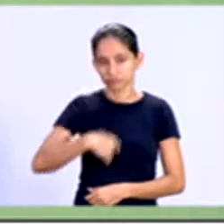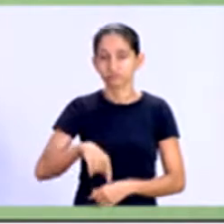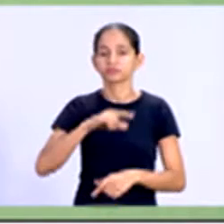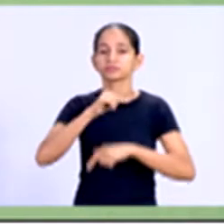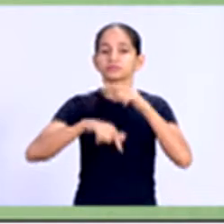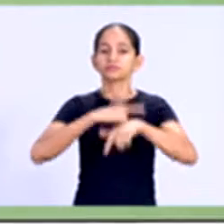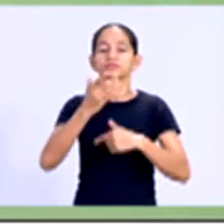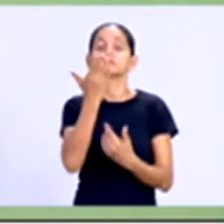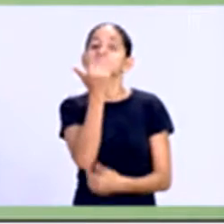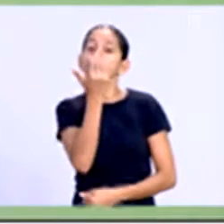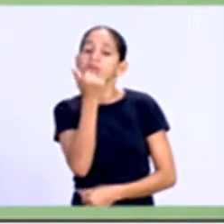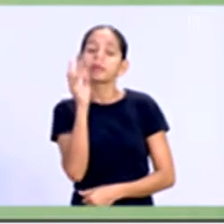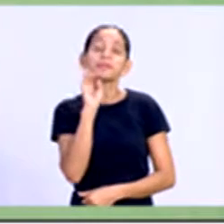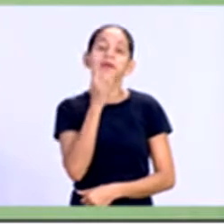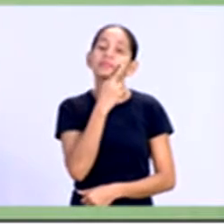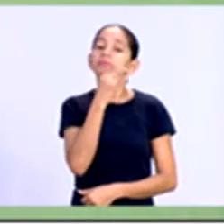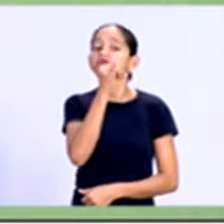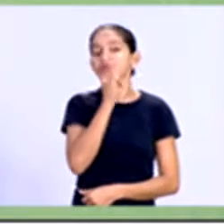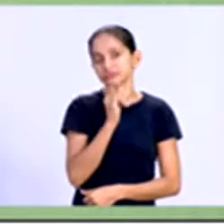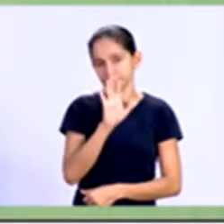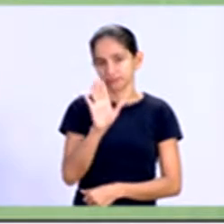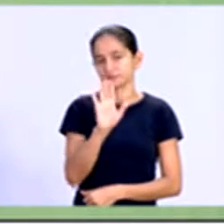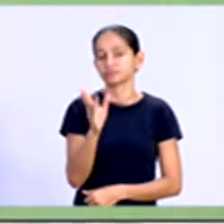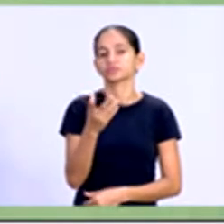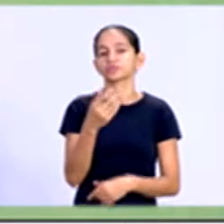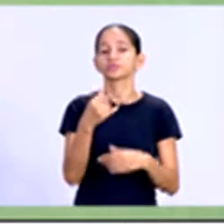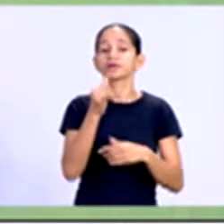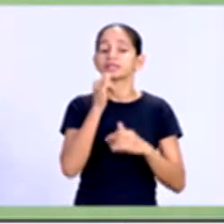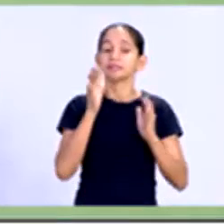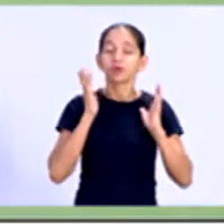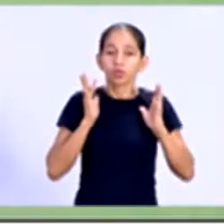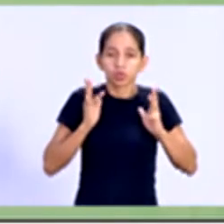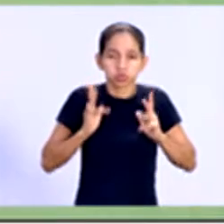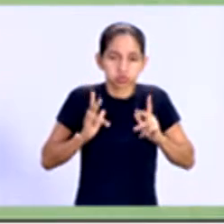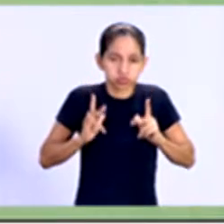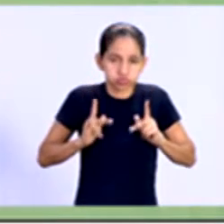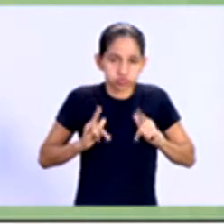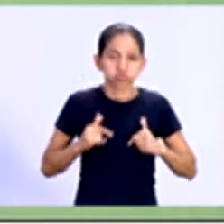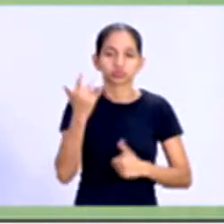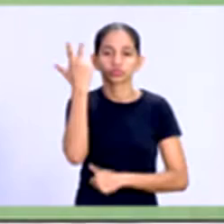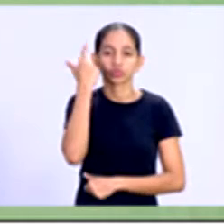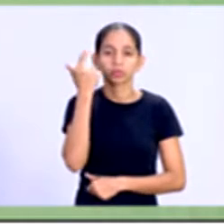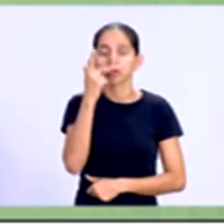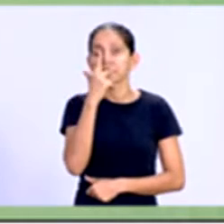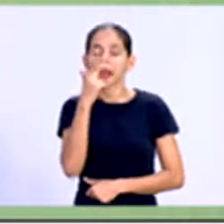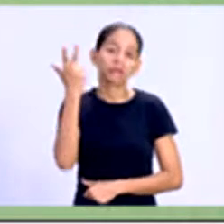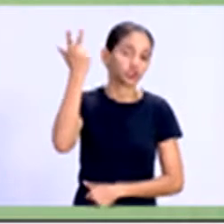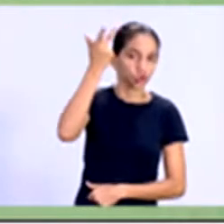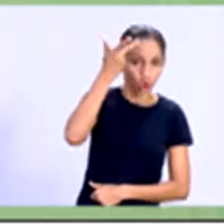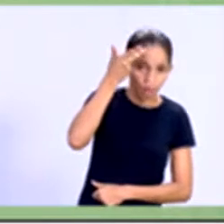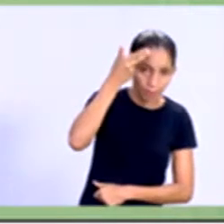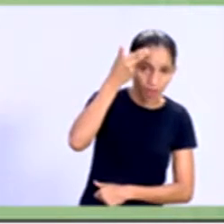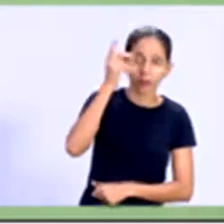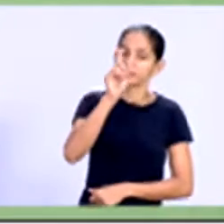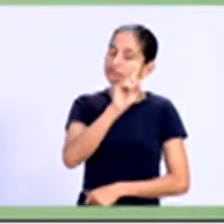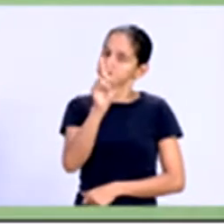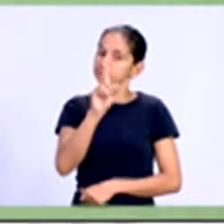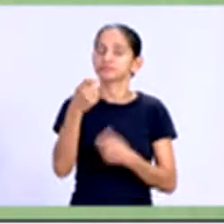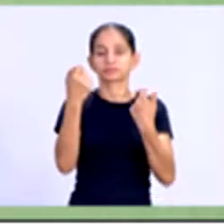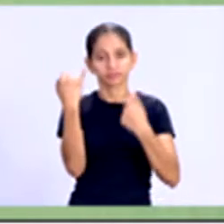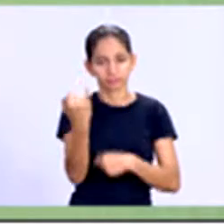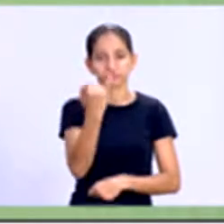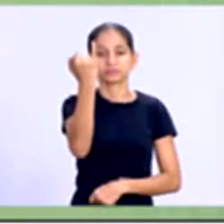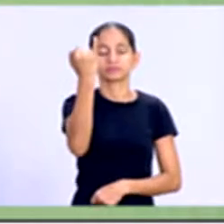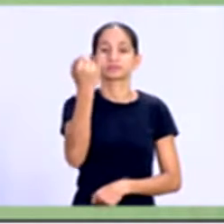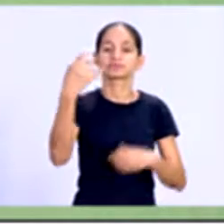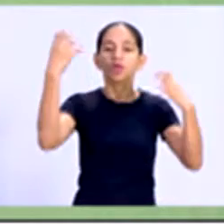produtora de refeições. O asseio corporal, que parece ser muito comum, mas é importante a parte de